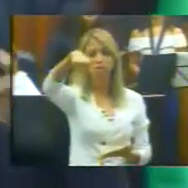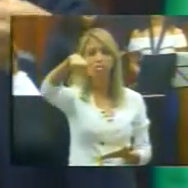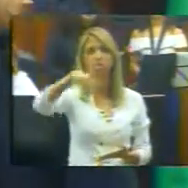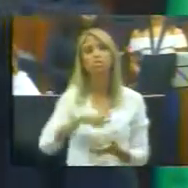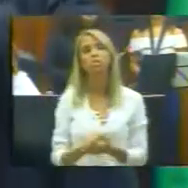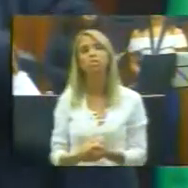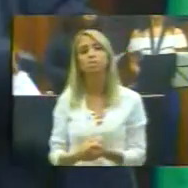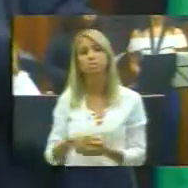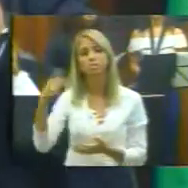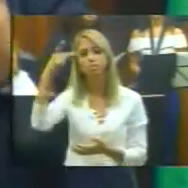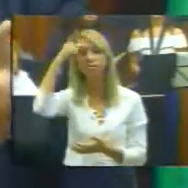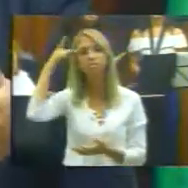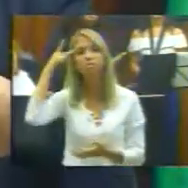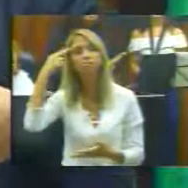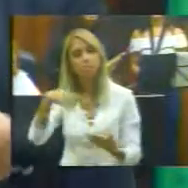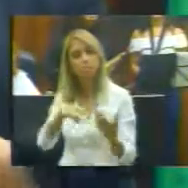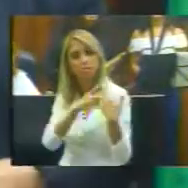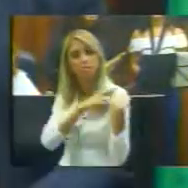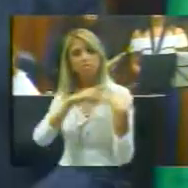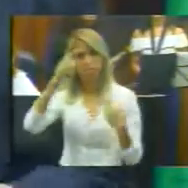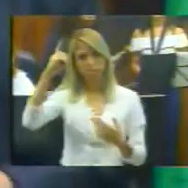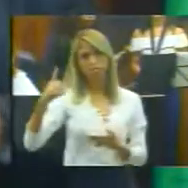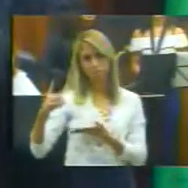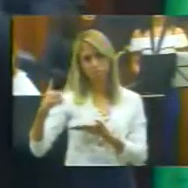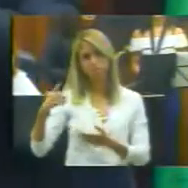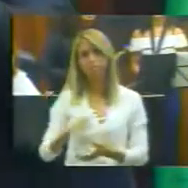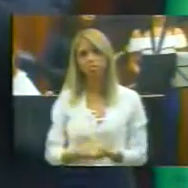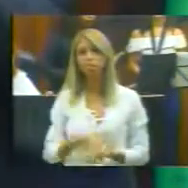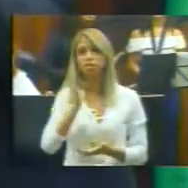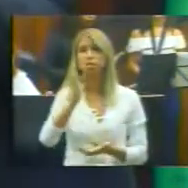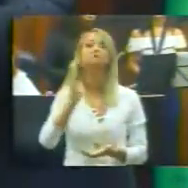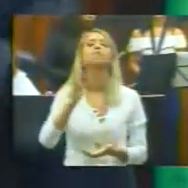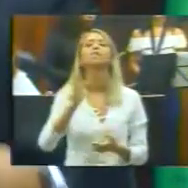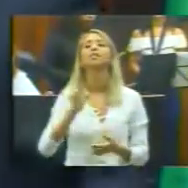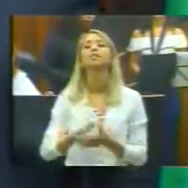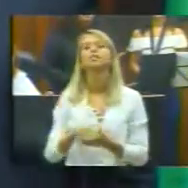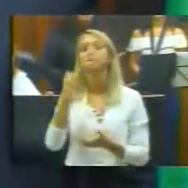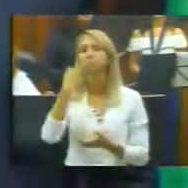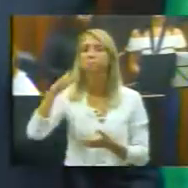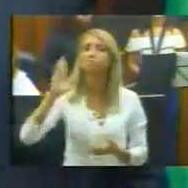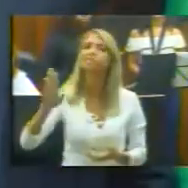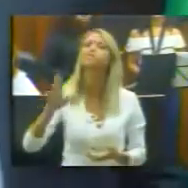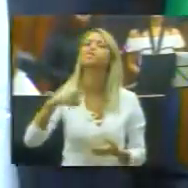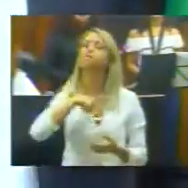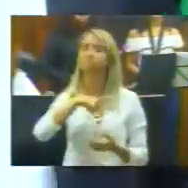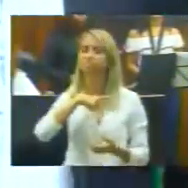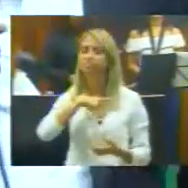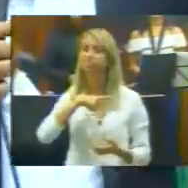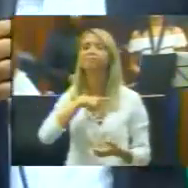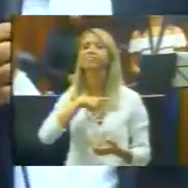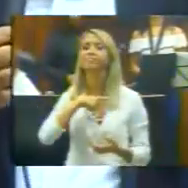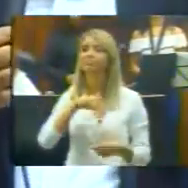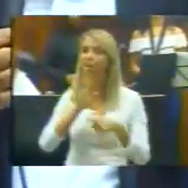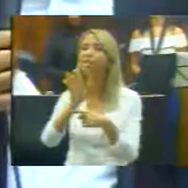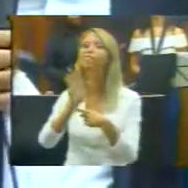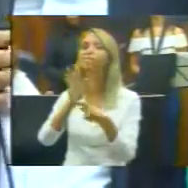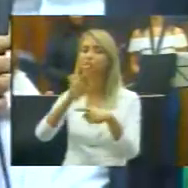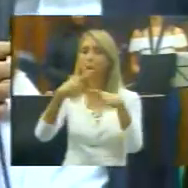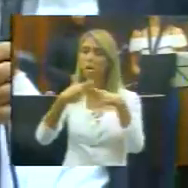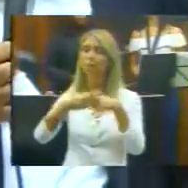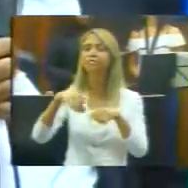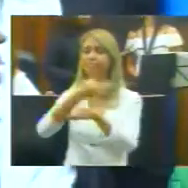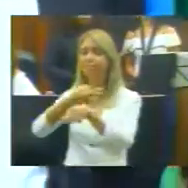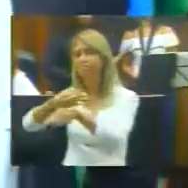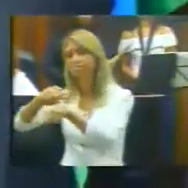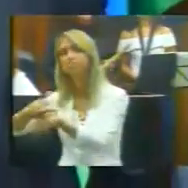me penitencio pela ausência no baile. Já prometi que vou dançar em dobro no baile do Rui Barbosa para compensar minha ausência no baile do